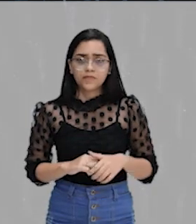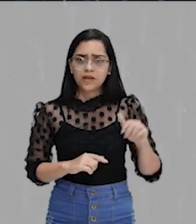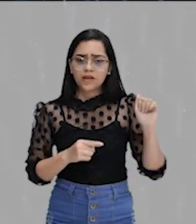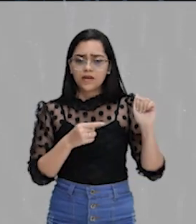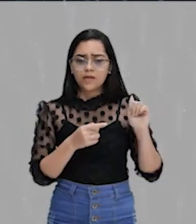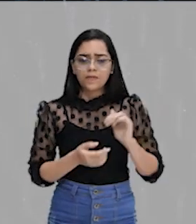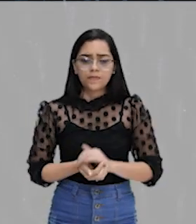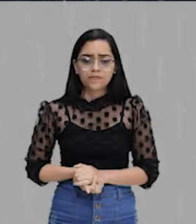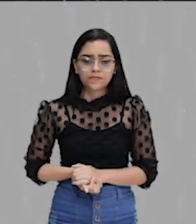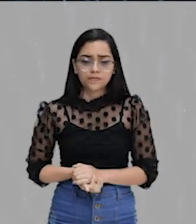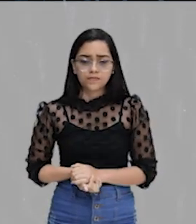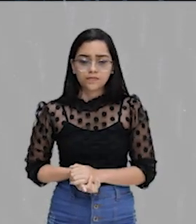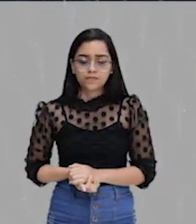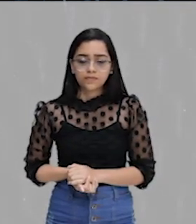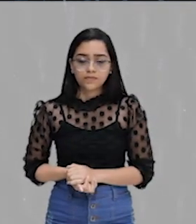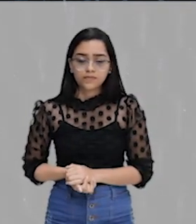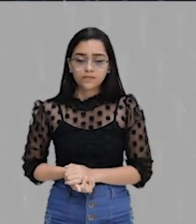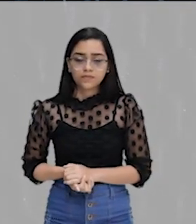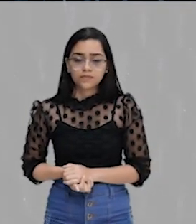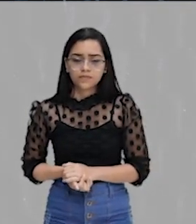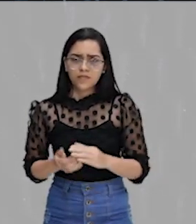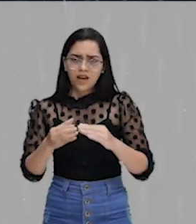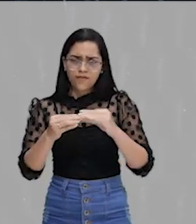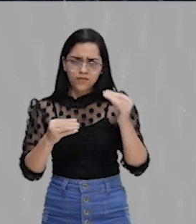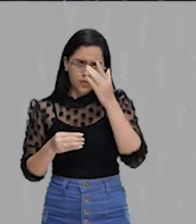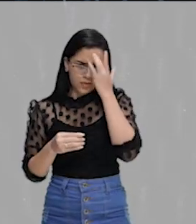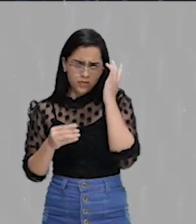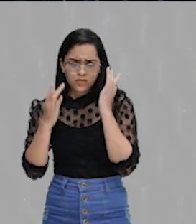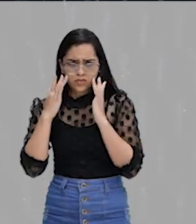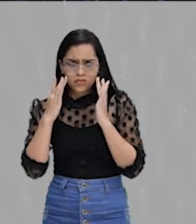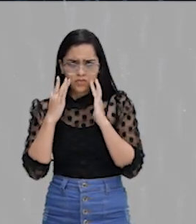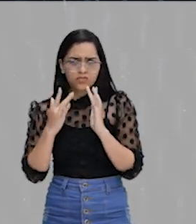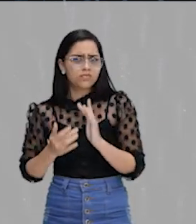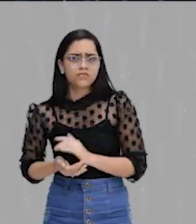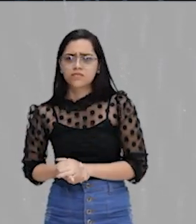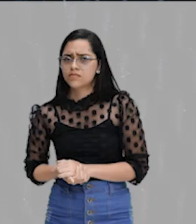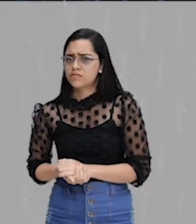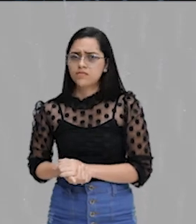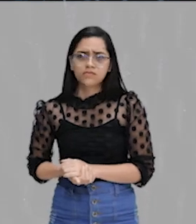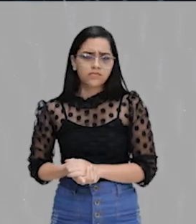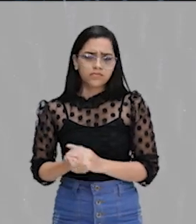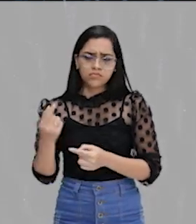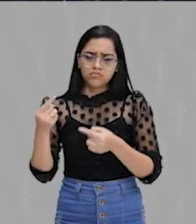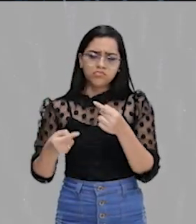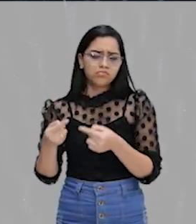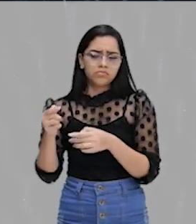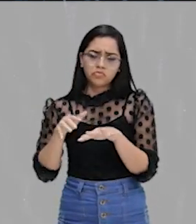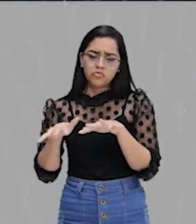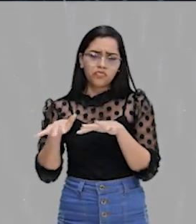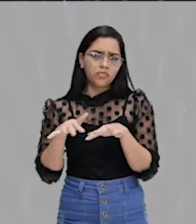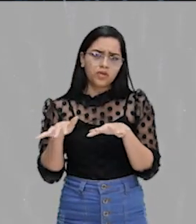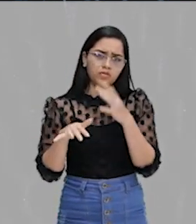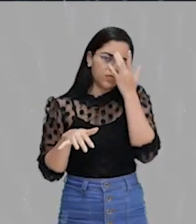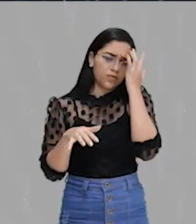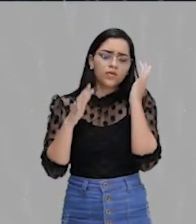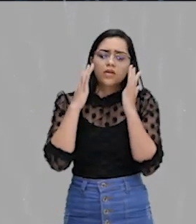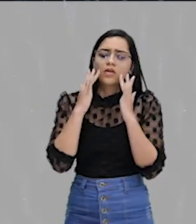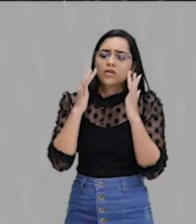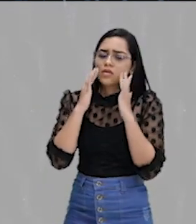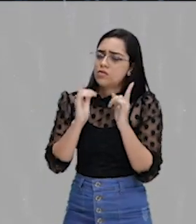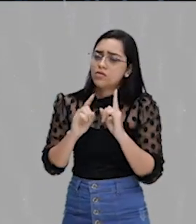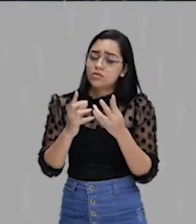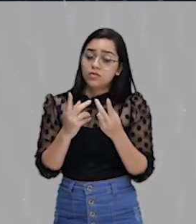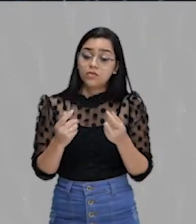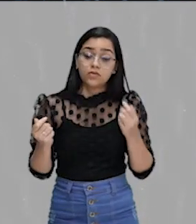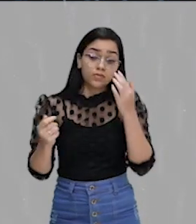A. A fuga dos artistas. Não, ela não está se discutindo no movimento a fuga de artistas, mas o